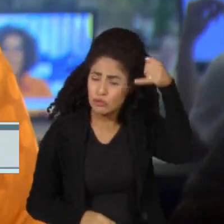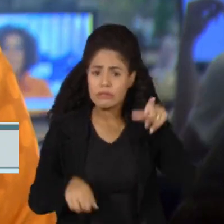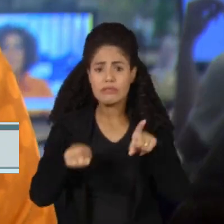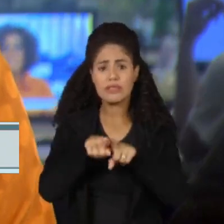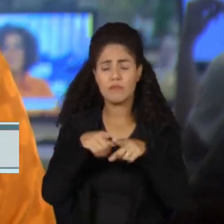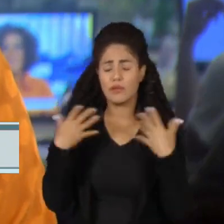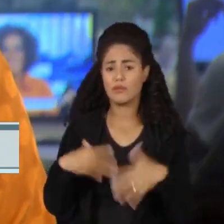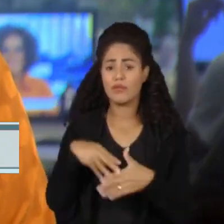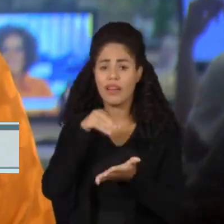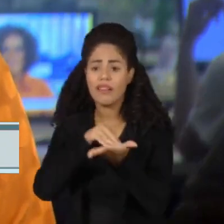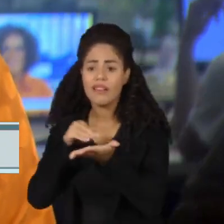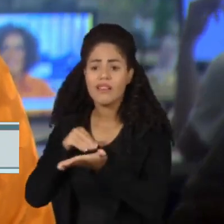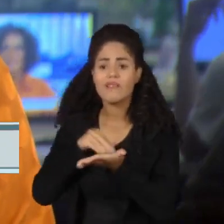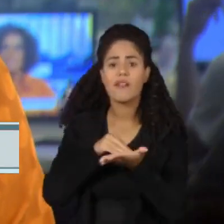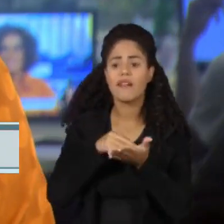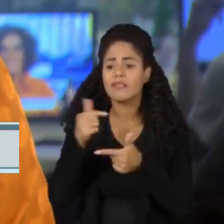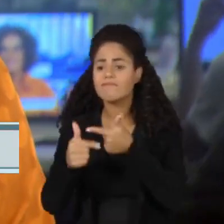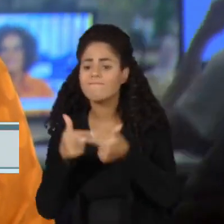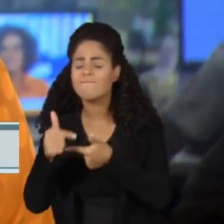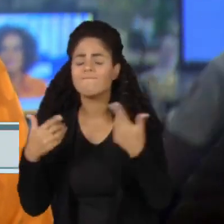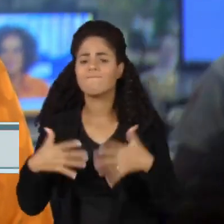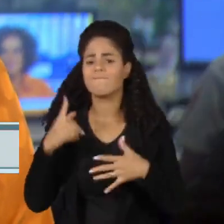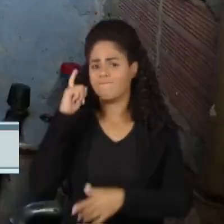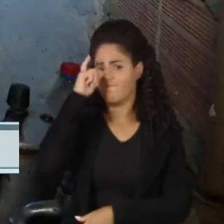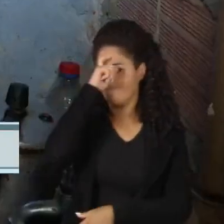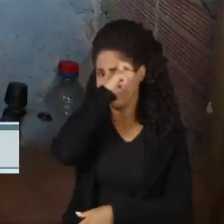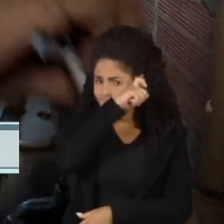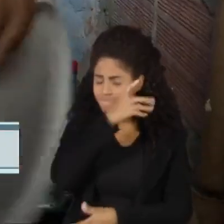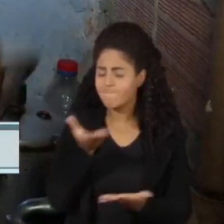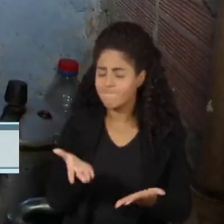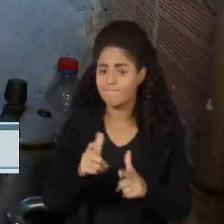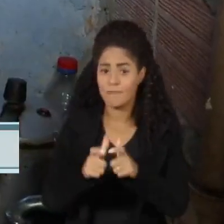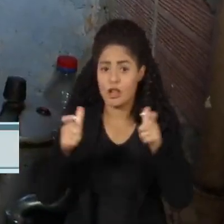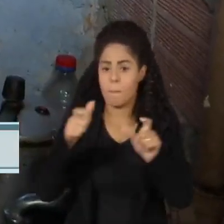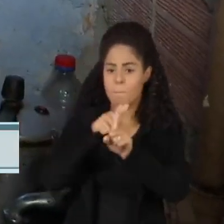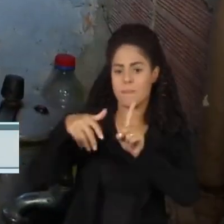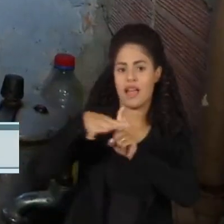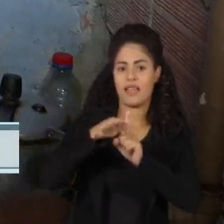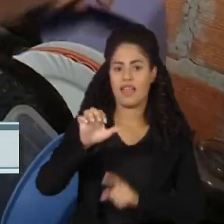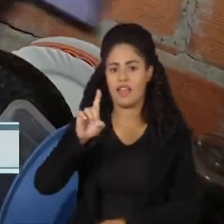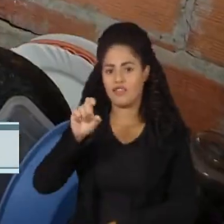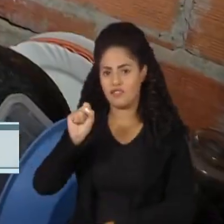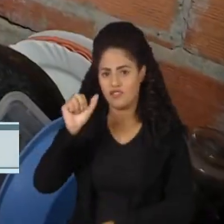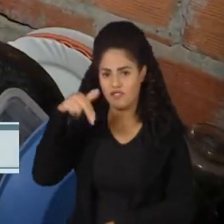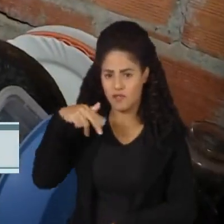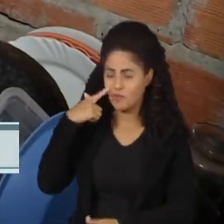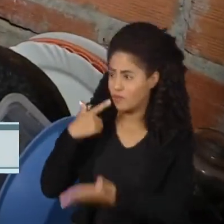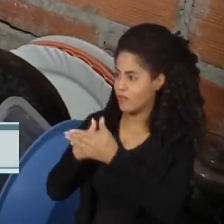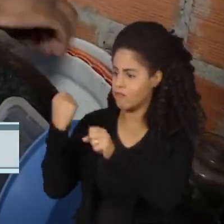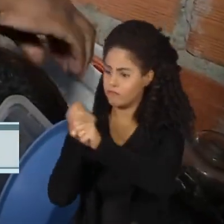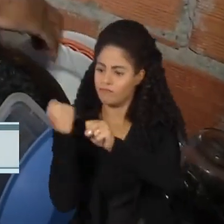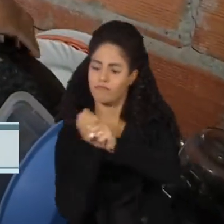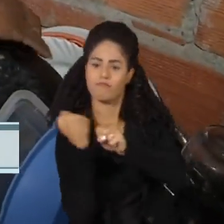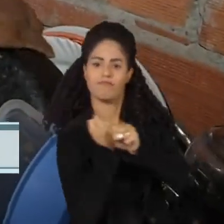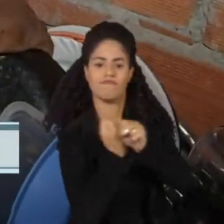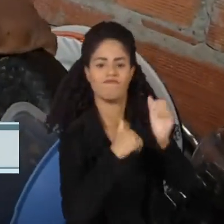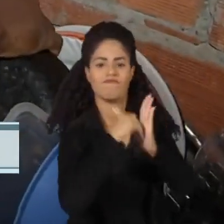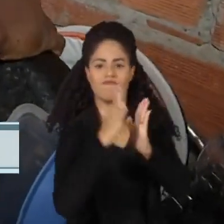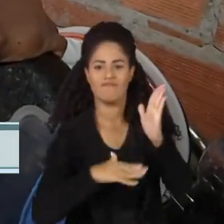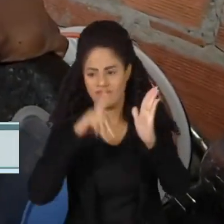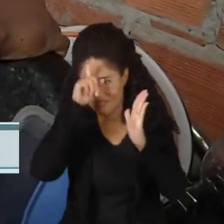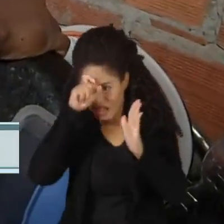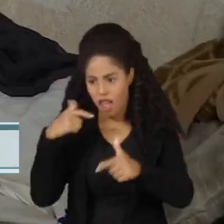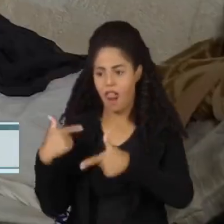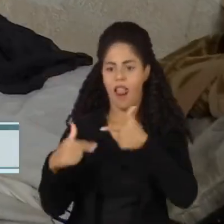maior falta de ocupação dessa fatia da população. O Edson é pedreiro. Trabalhava na obra de um hospital, mas